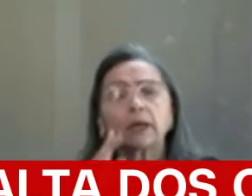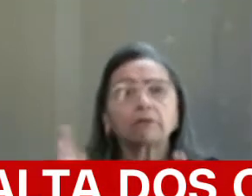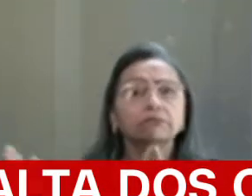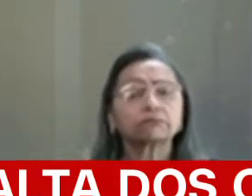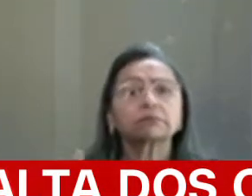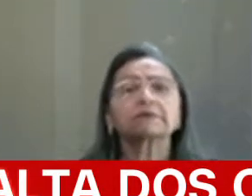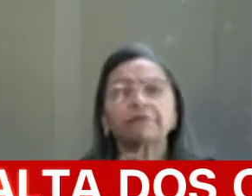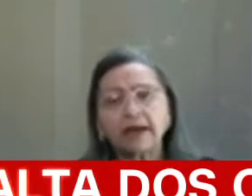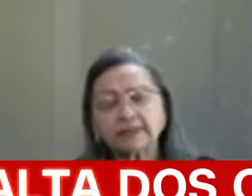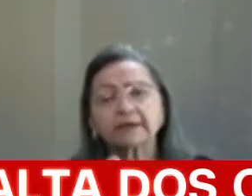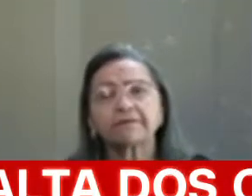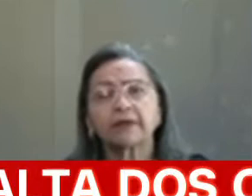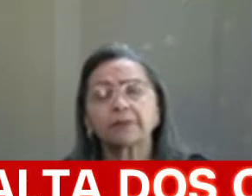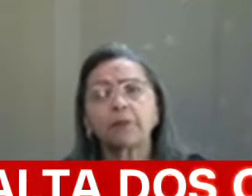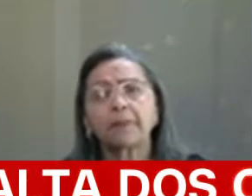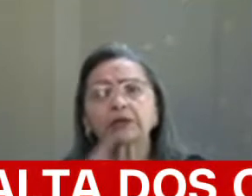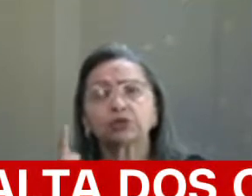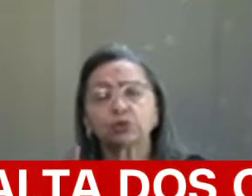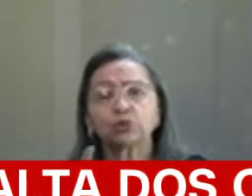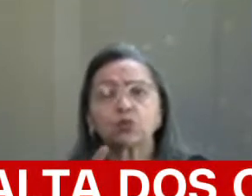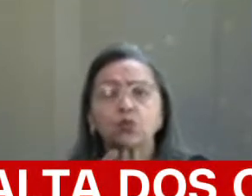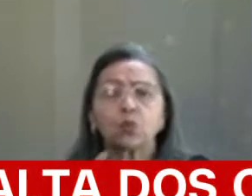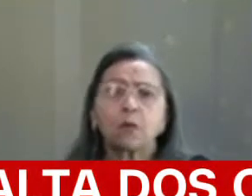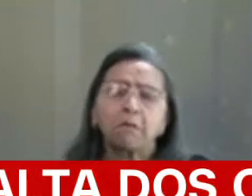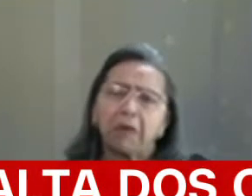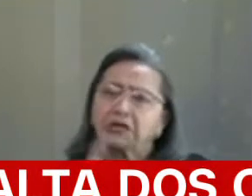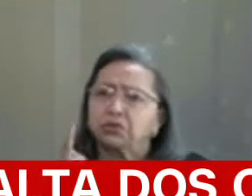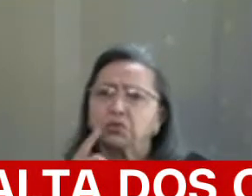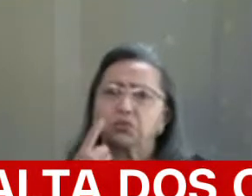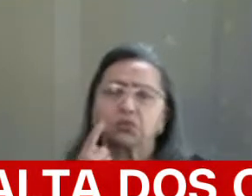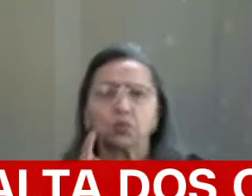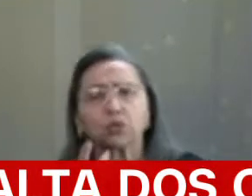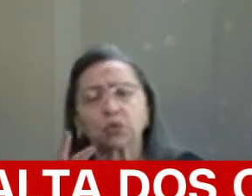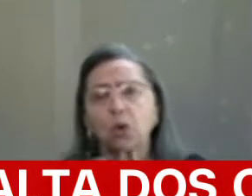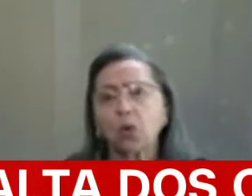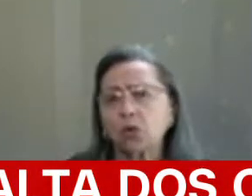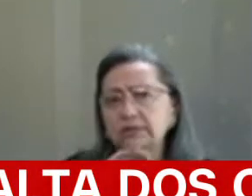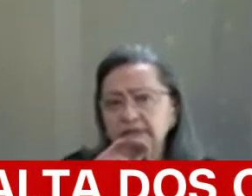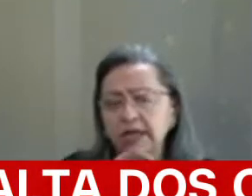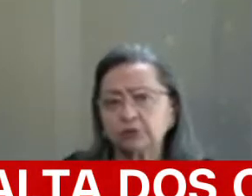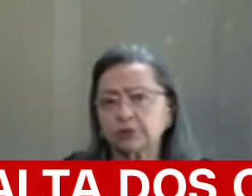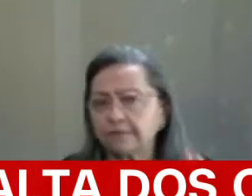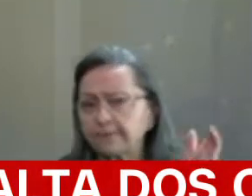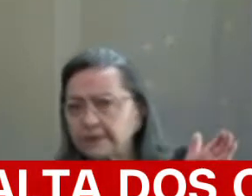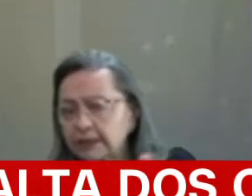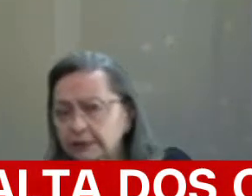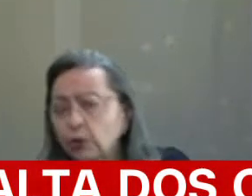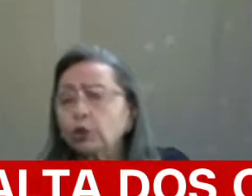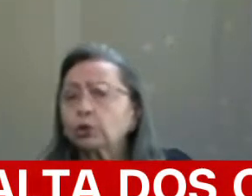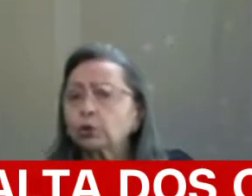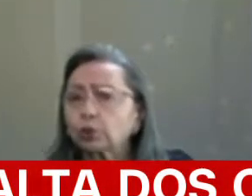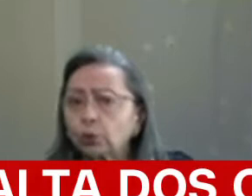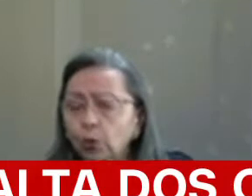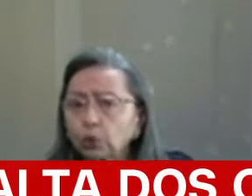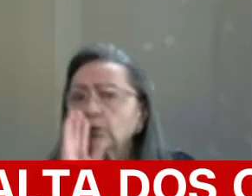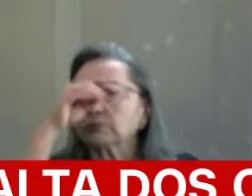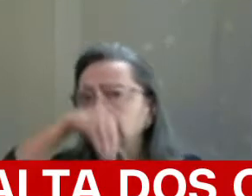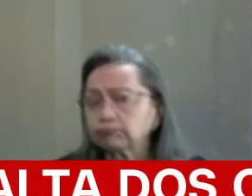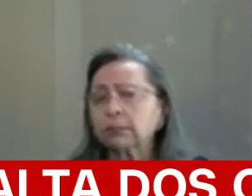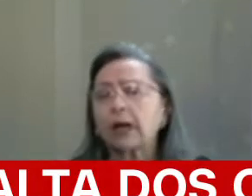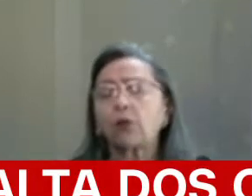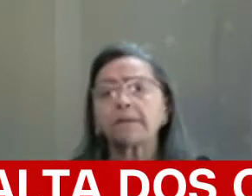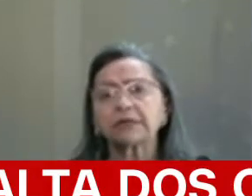será feita por mais de um conselho de supervisão, todos vinculados ao Ministério da Economia.